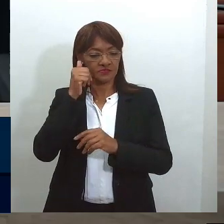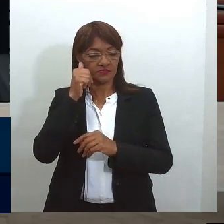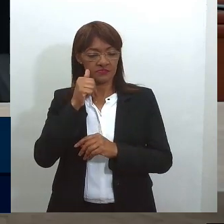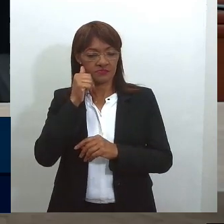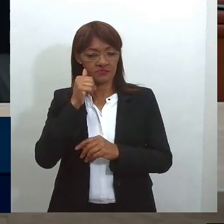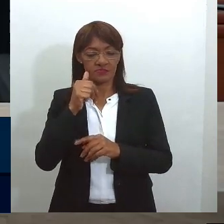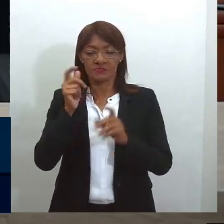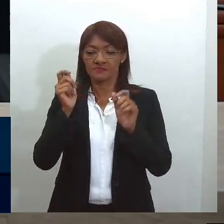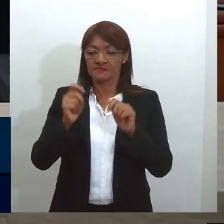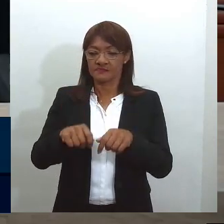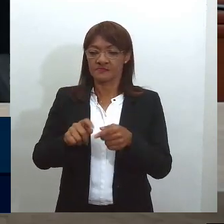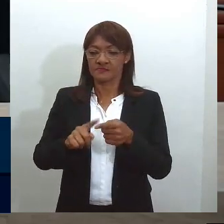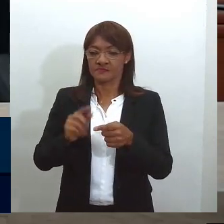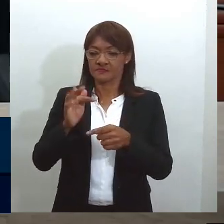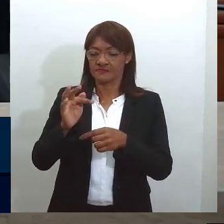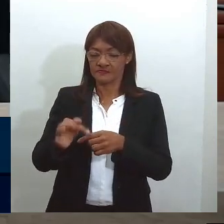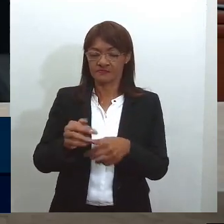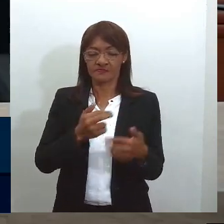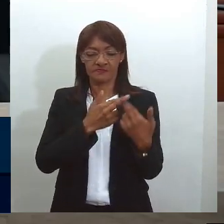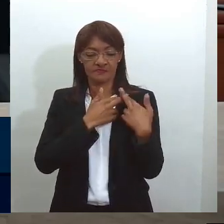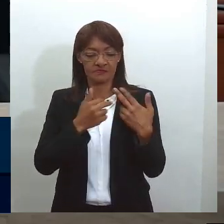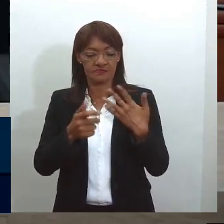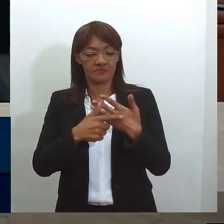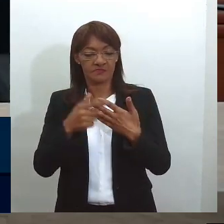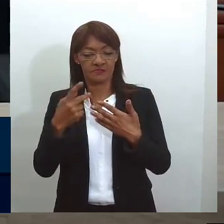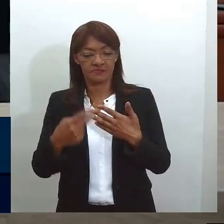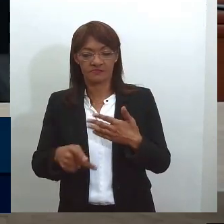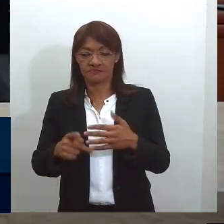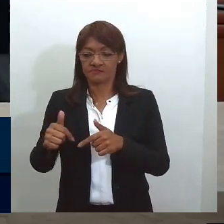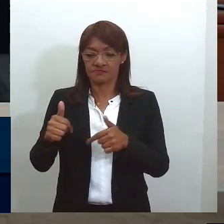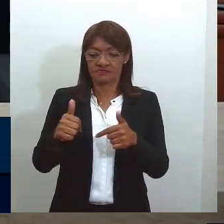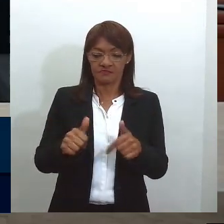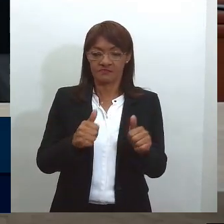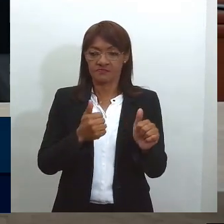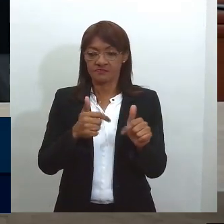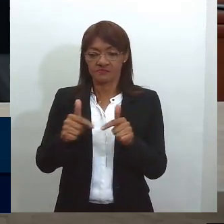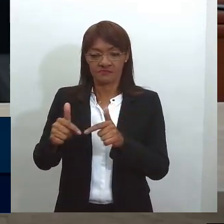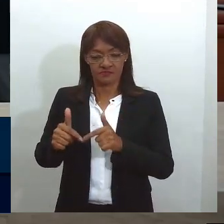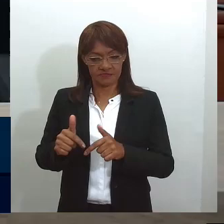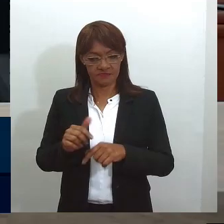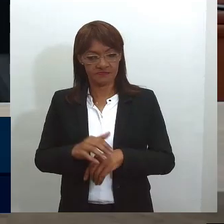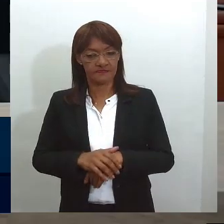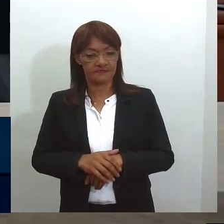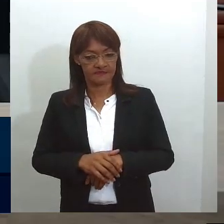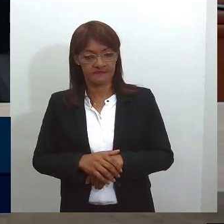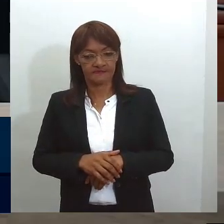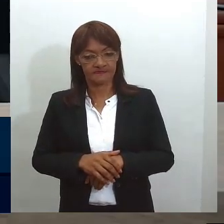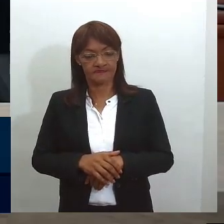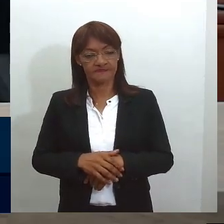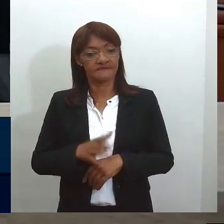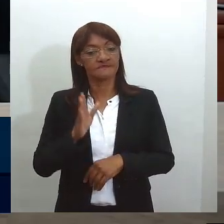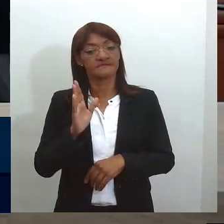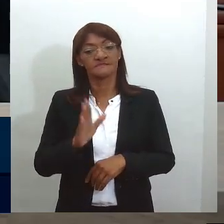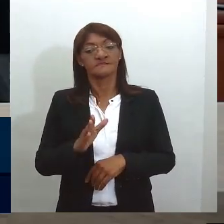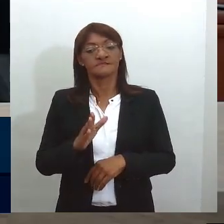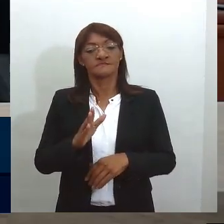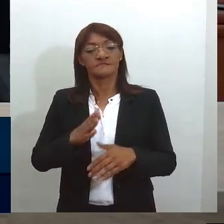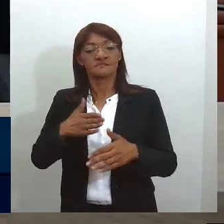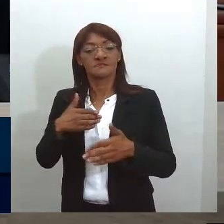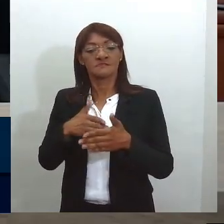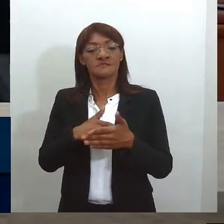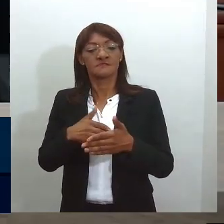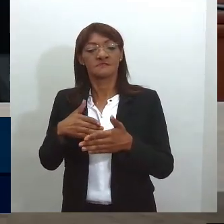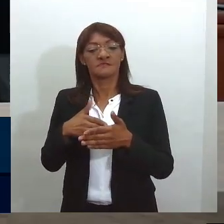o desafio é muito maior, né, as barreiras, né, e as tentativas,